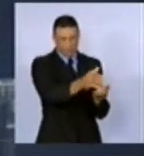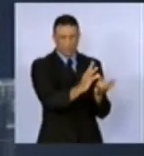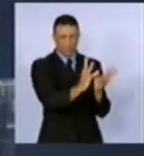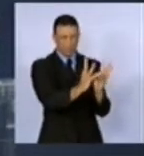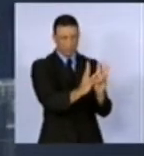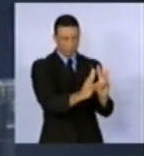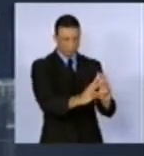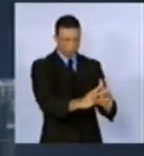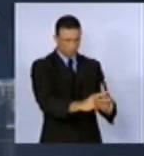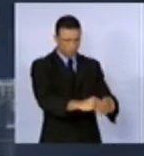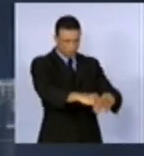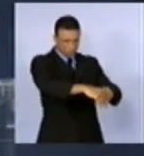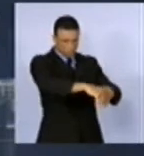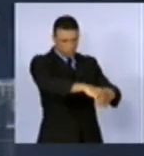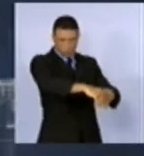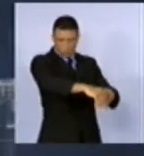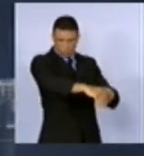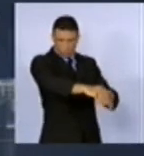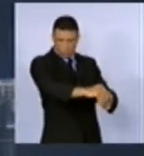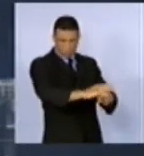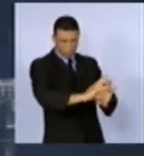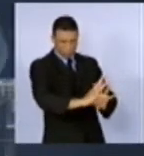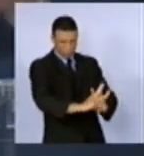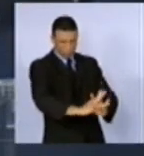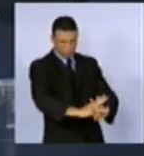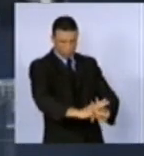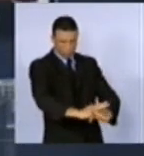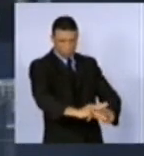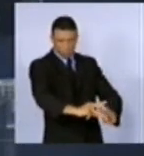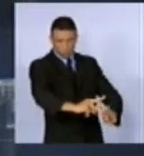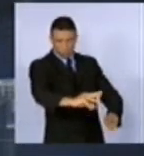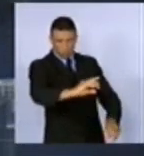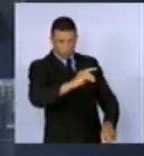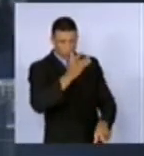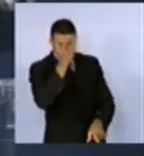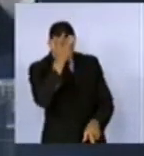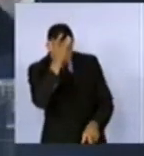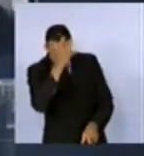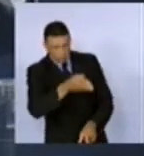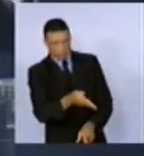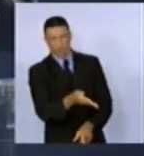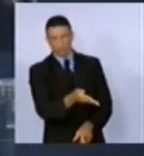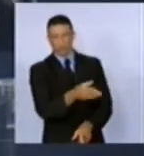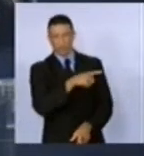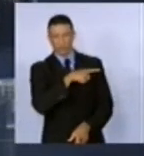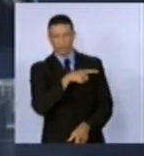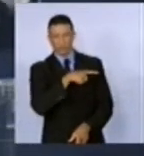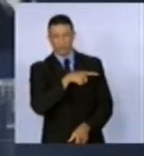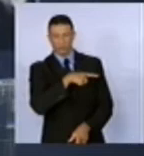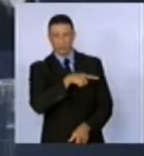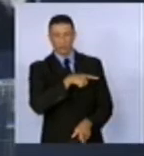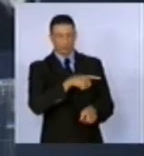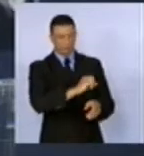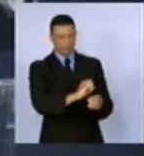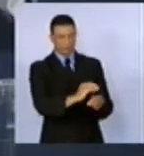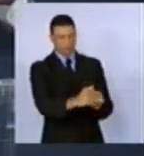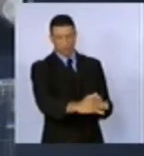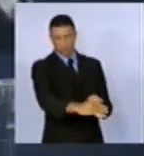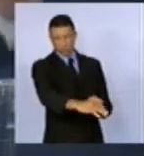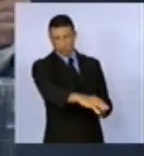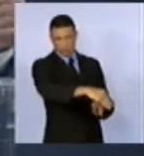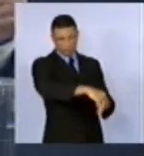esfria superfície isso é fácil de notar porque faz sombra realmente aerossóis